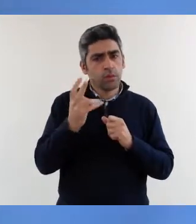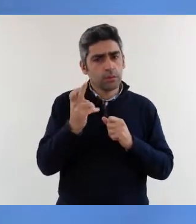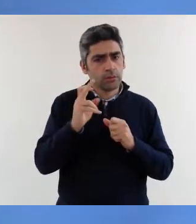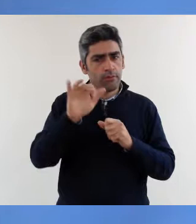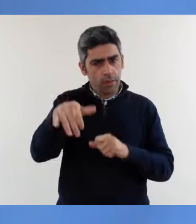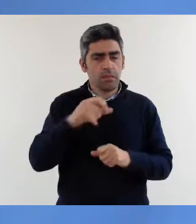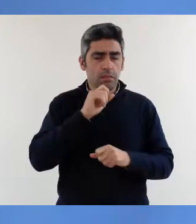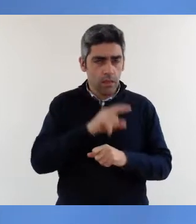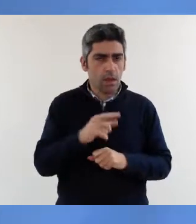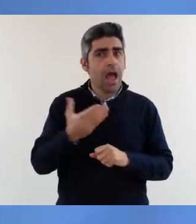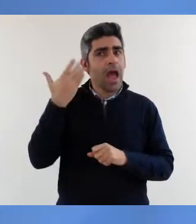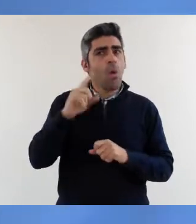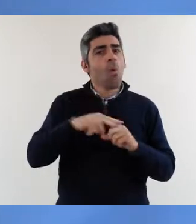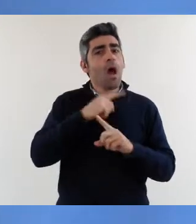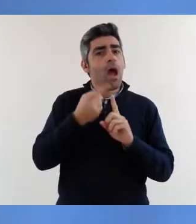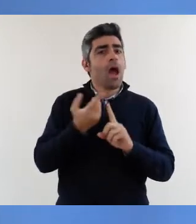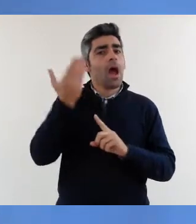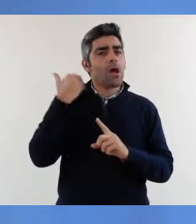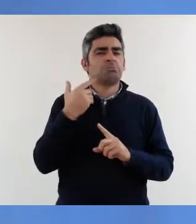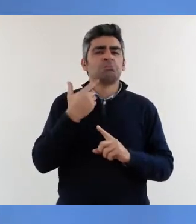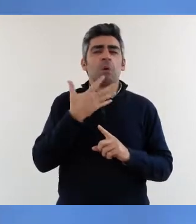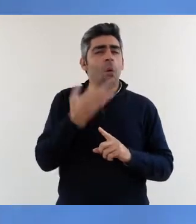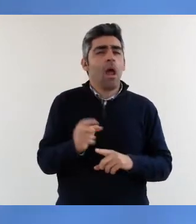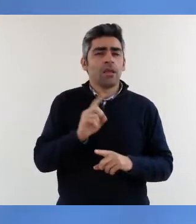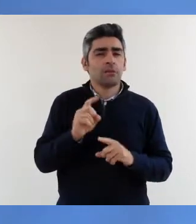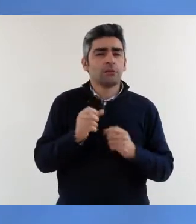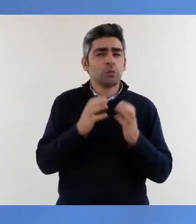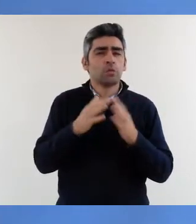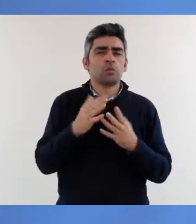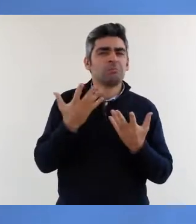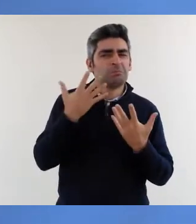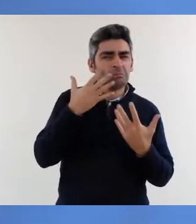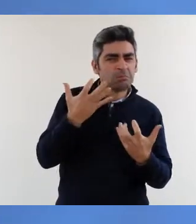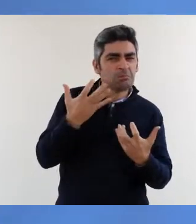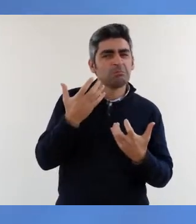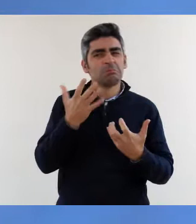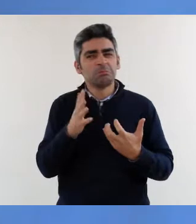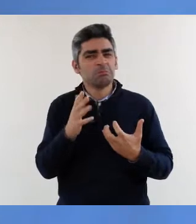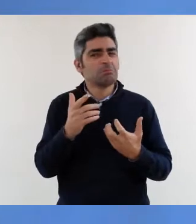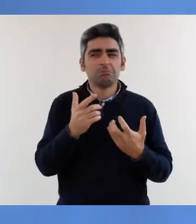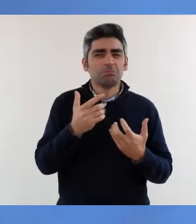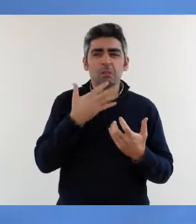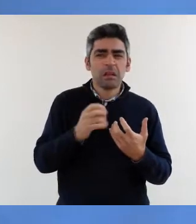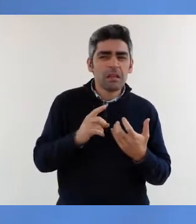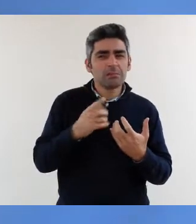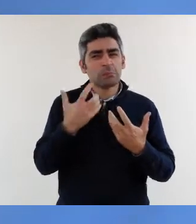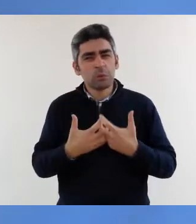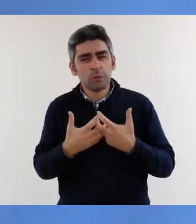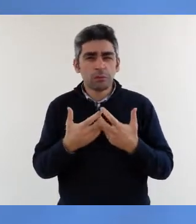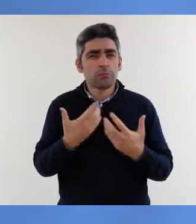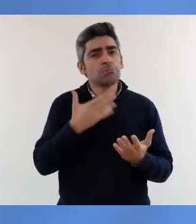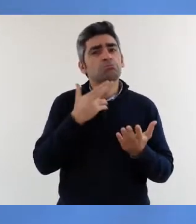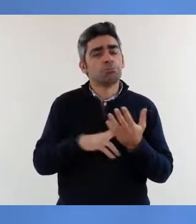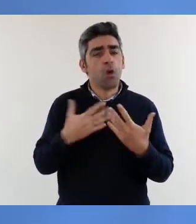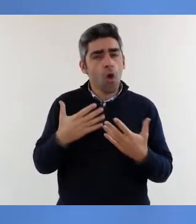quanto ao cumprimento da legislatura não era evidente a une eu queria mesmo era tudo menos evidente